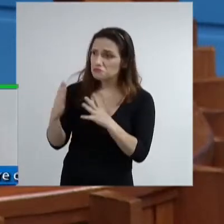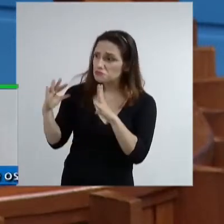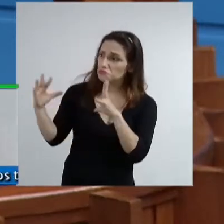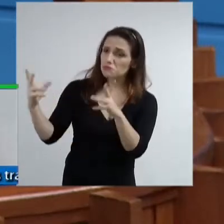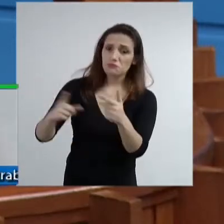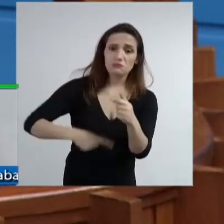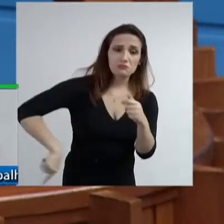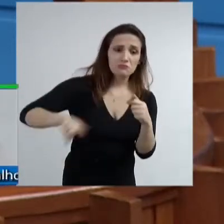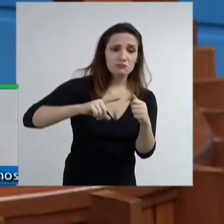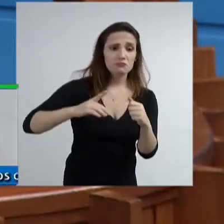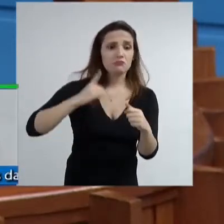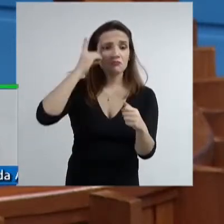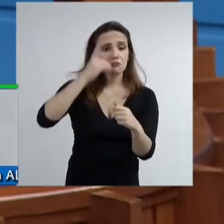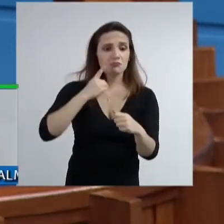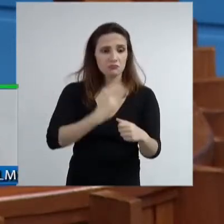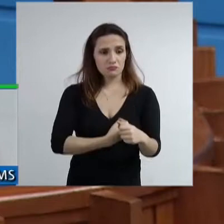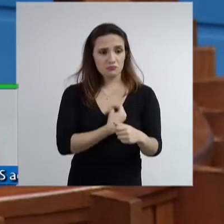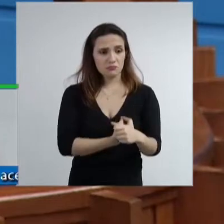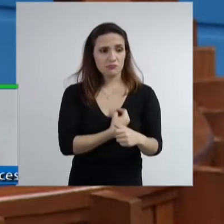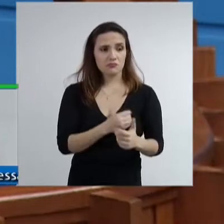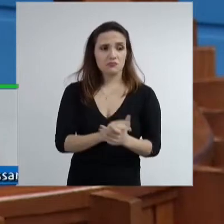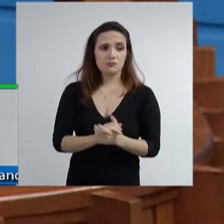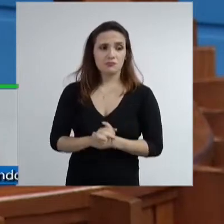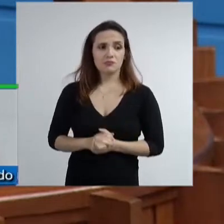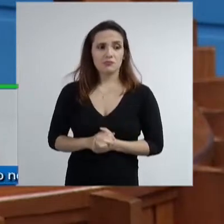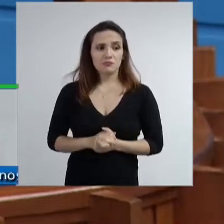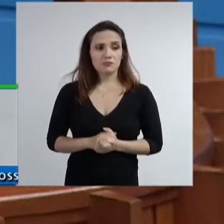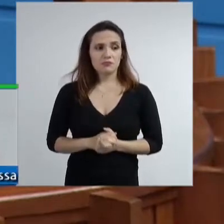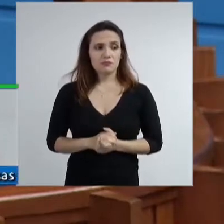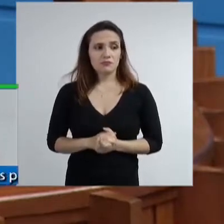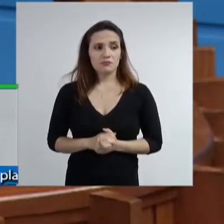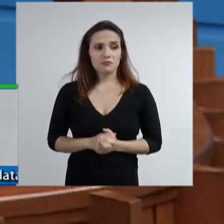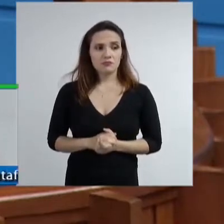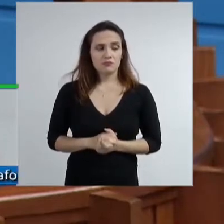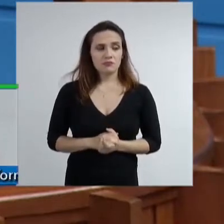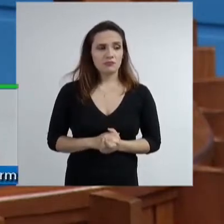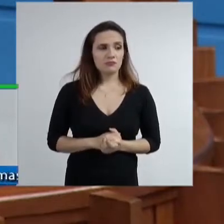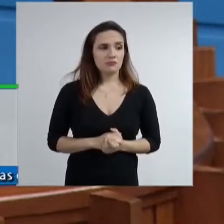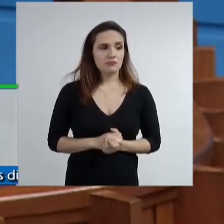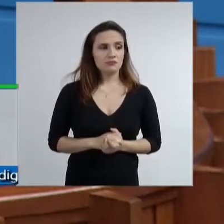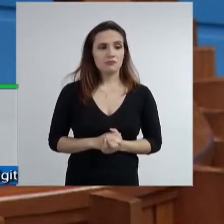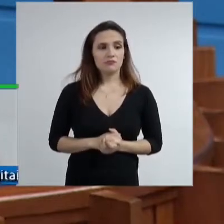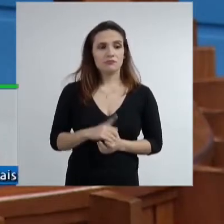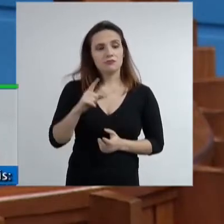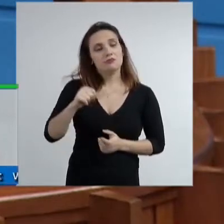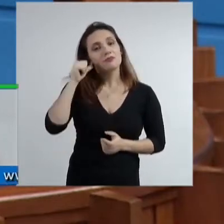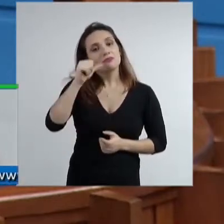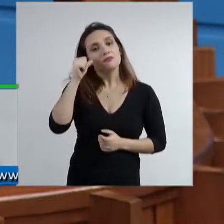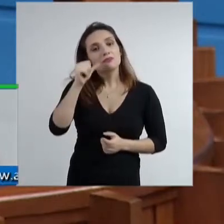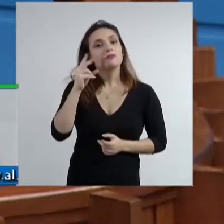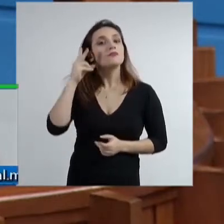parlamentares participem, que é o encontro das vereadoras,